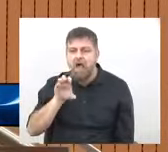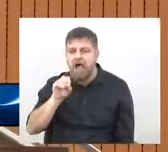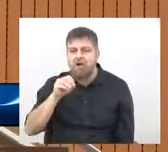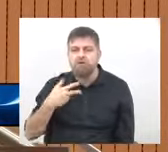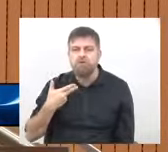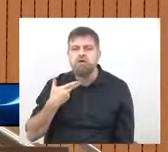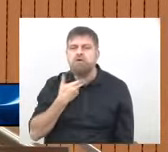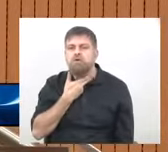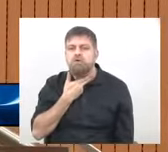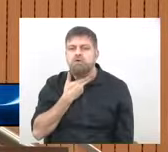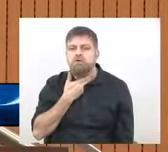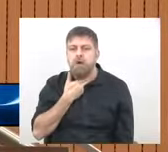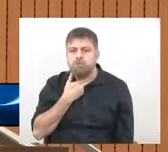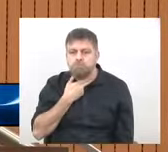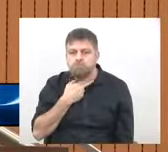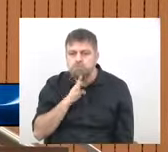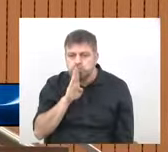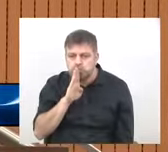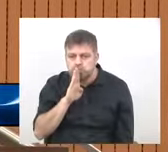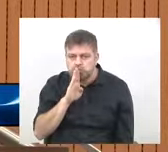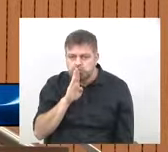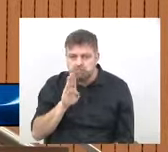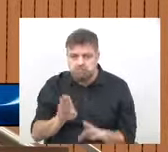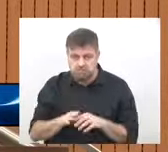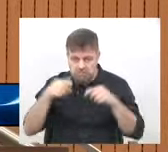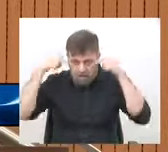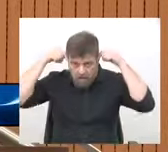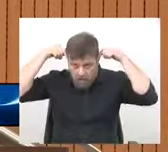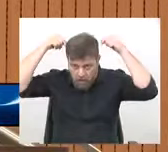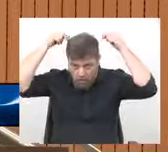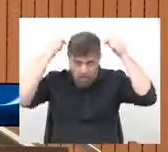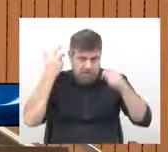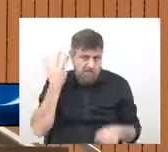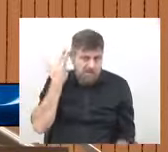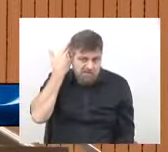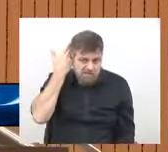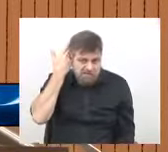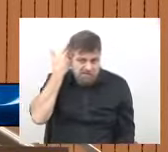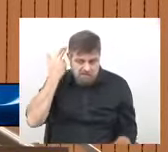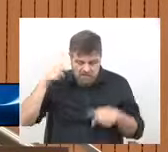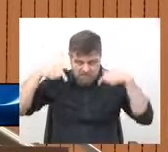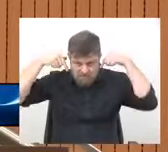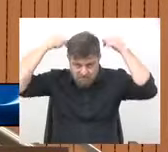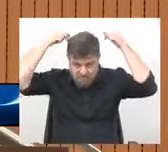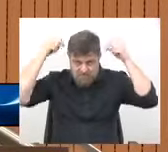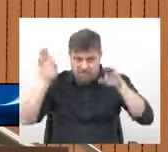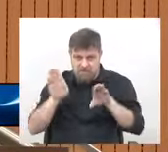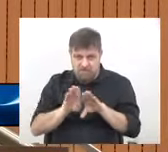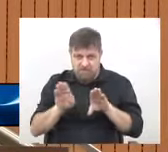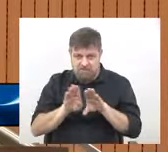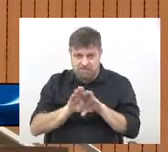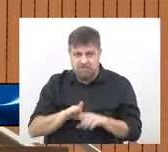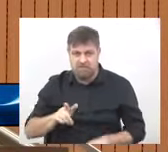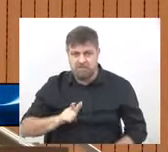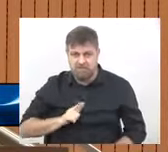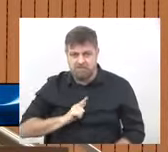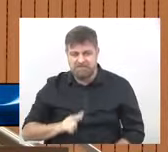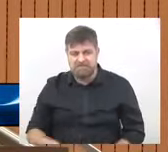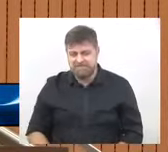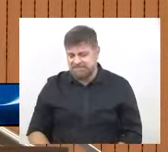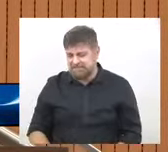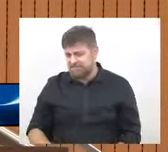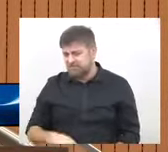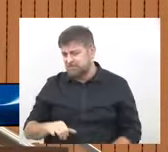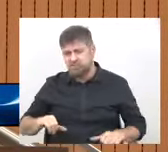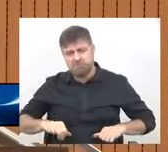animal, a conchectomia é o corte da orelha para que ela fique em pé, a onicectomia também é um corte muito